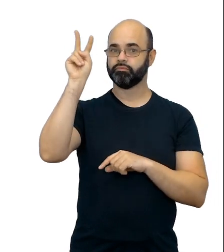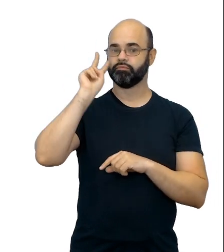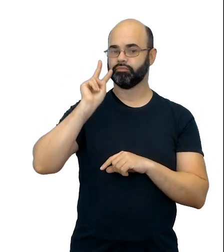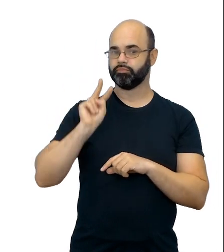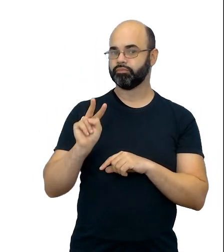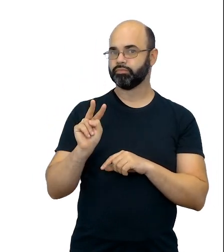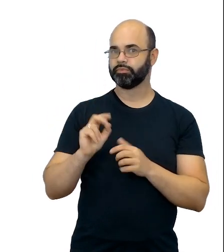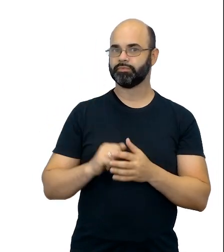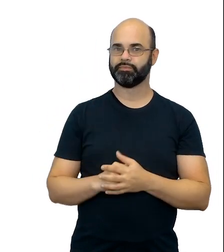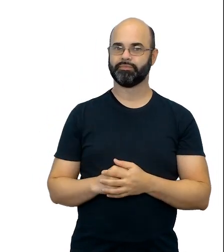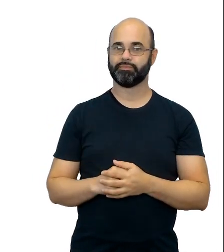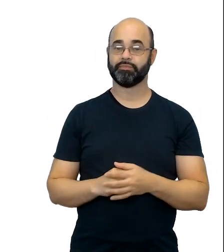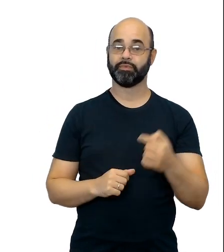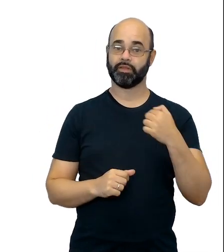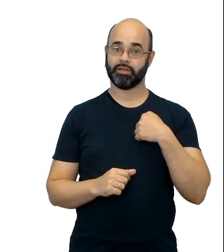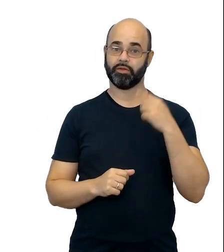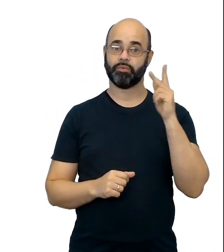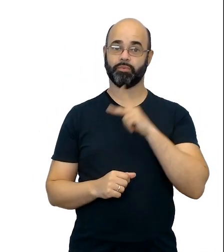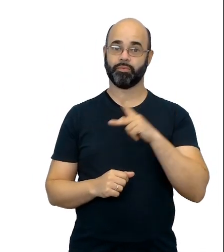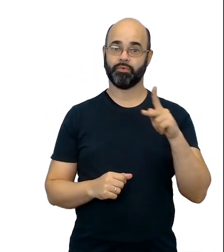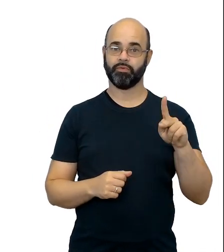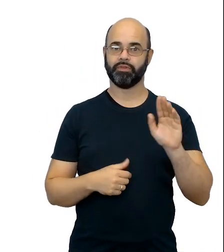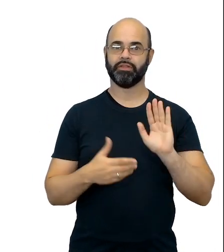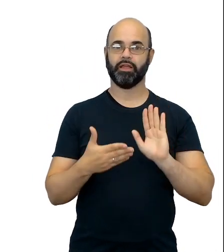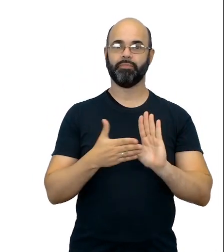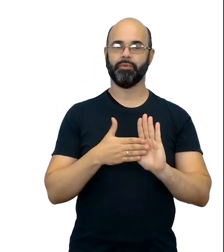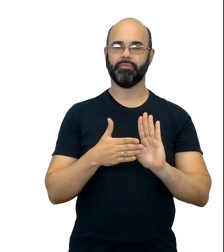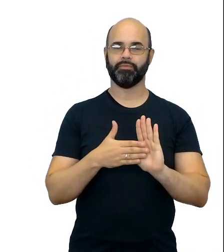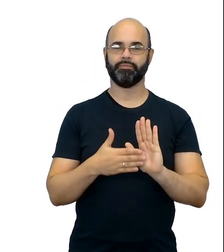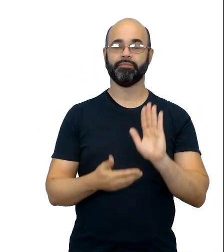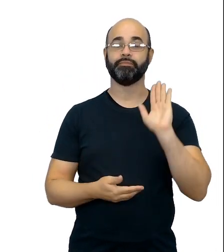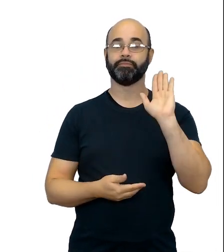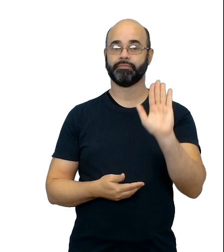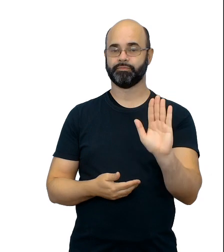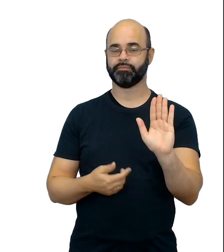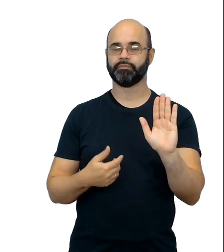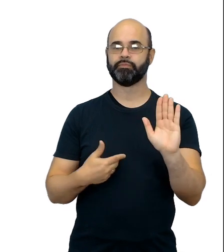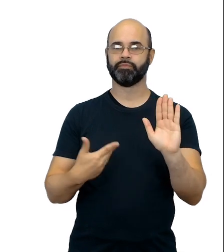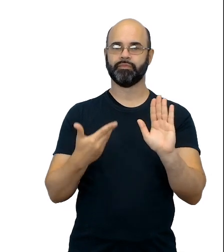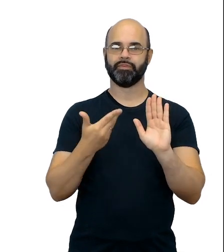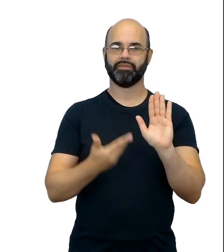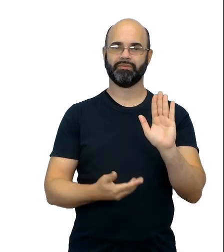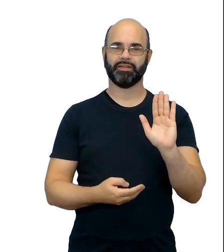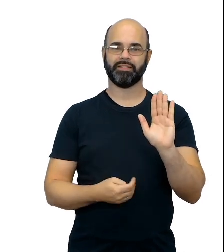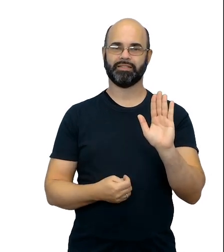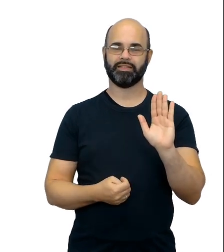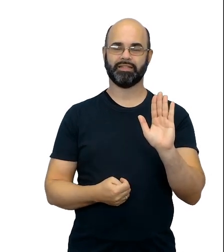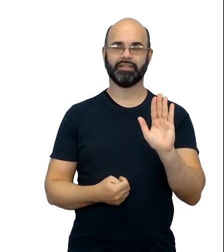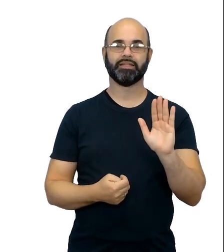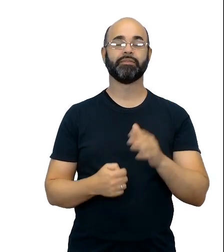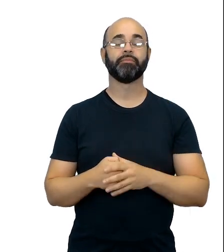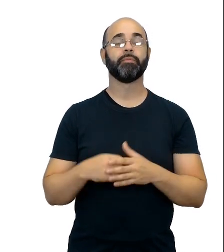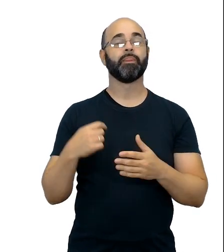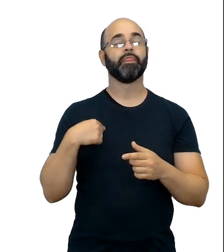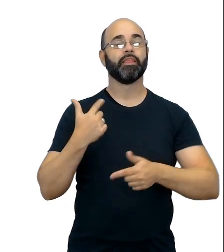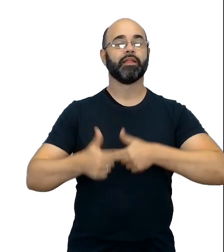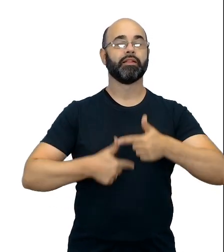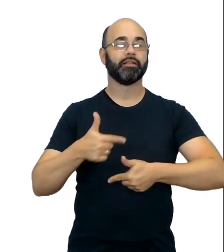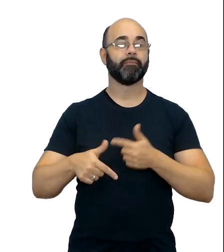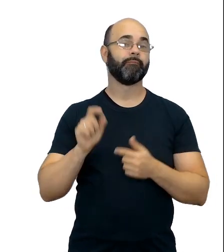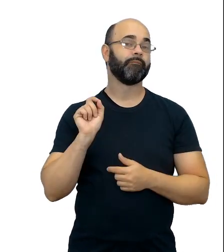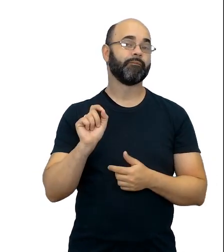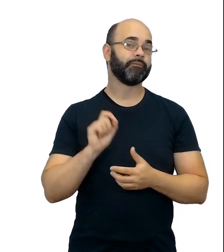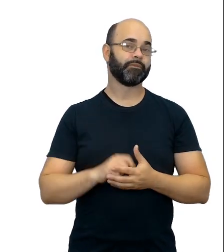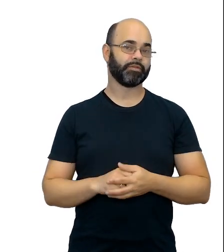e eu, professor, quando proponho esta atividade, com que eu estou trabalhando? Estou trabalhando aí